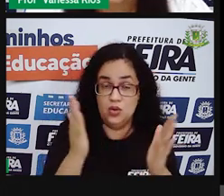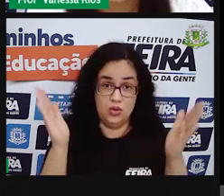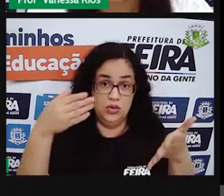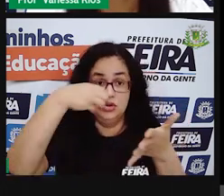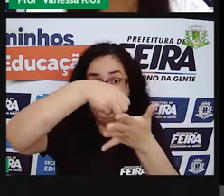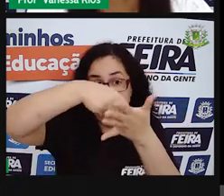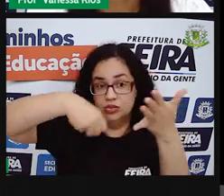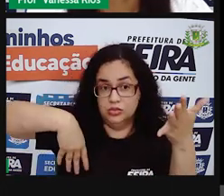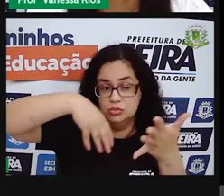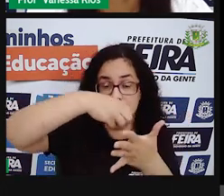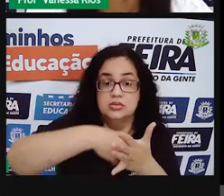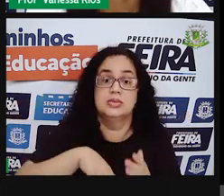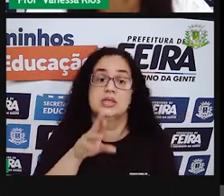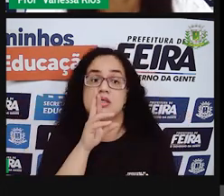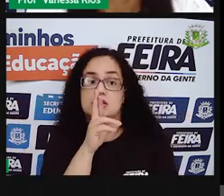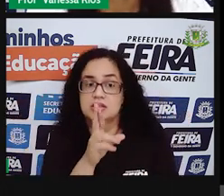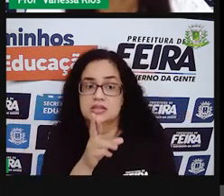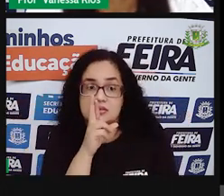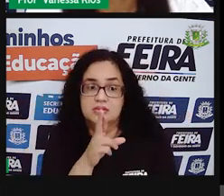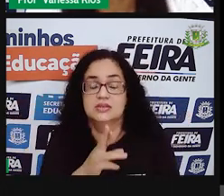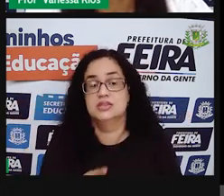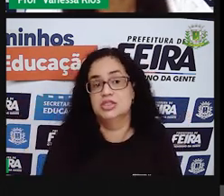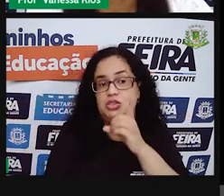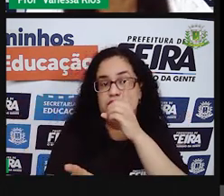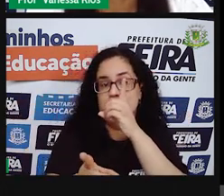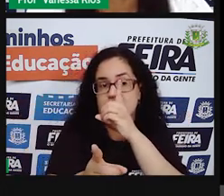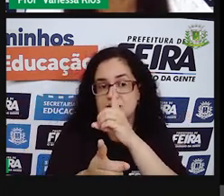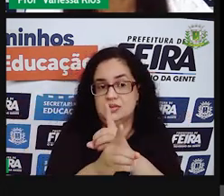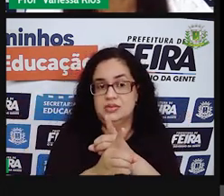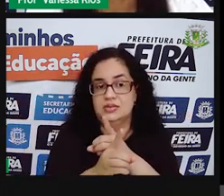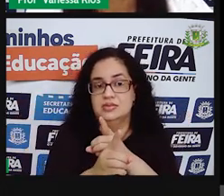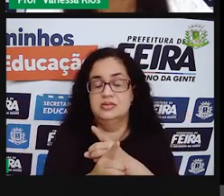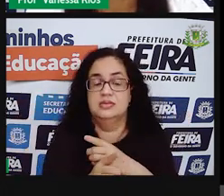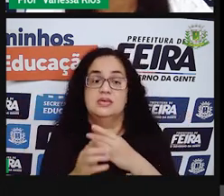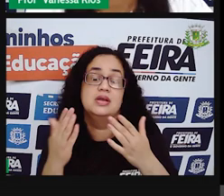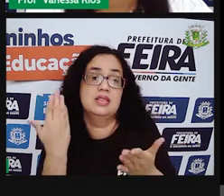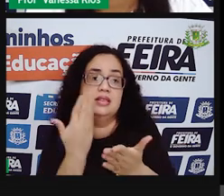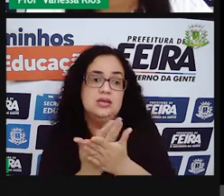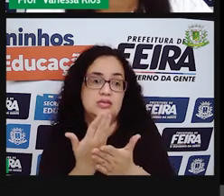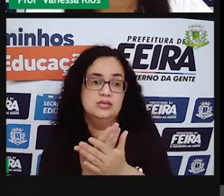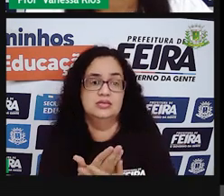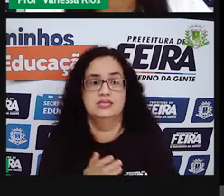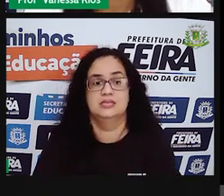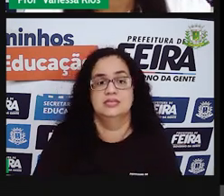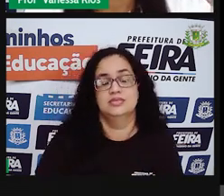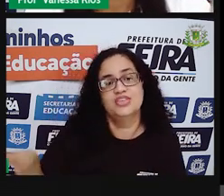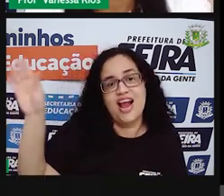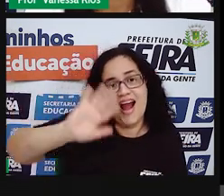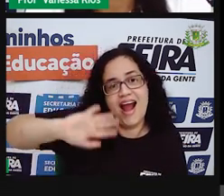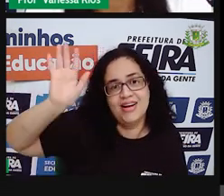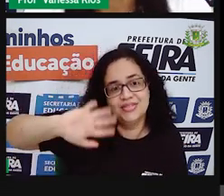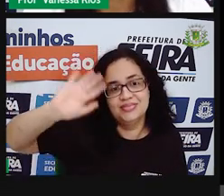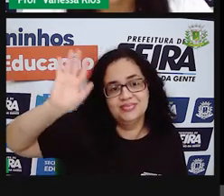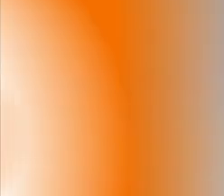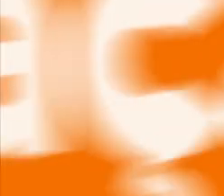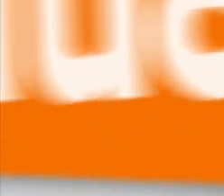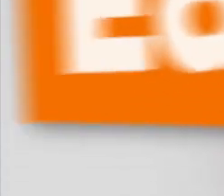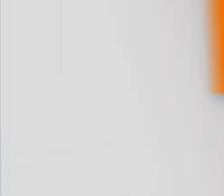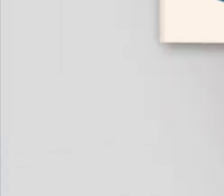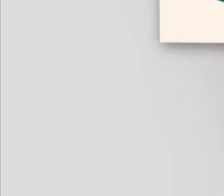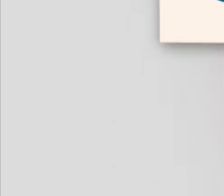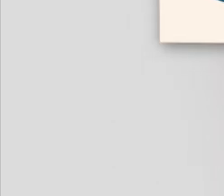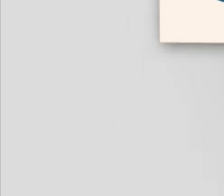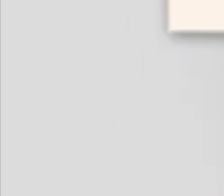atividade, que vocês vão responder. E a gente se encontra num próximo momento, numa próxima videoaula. Tchau, tchau, turma.